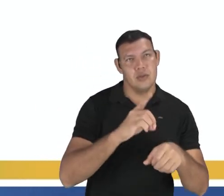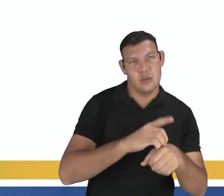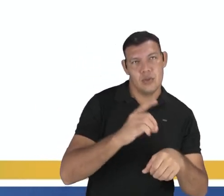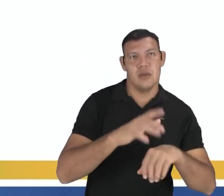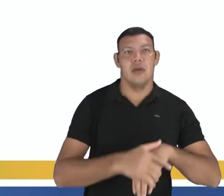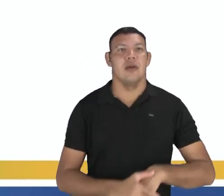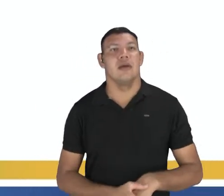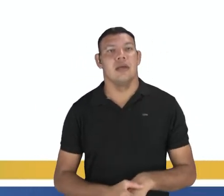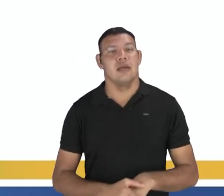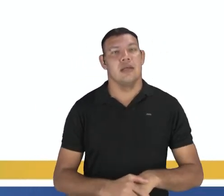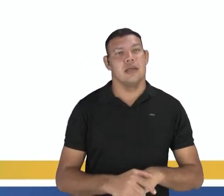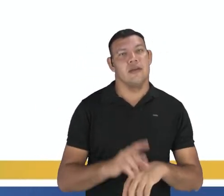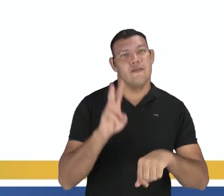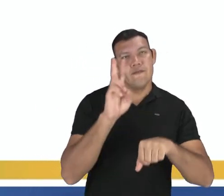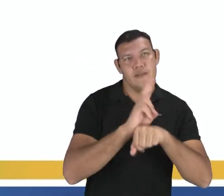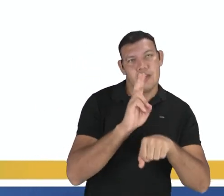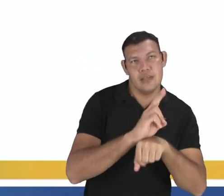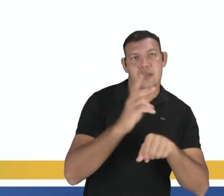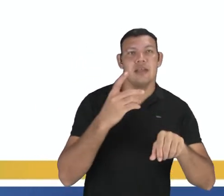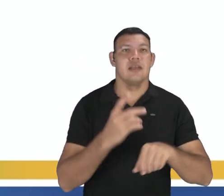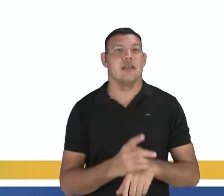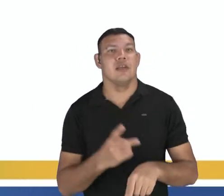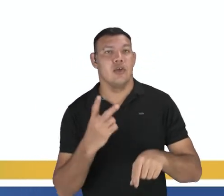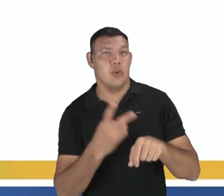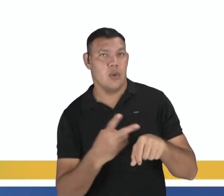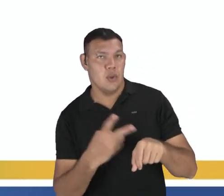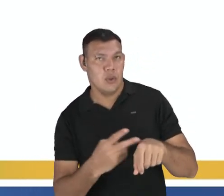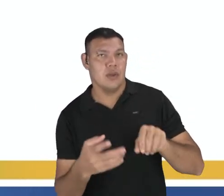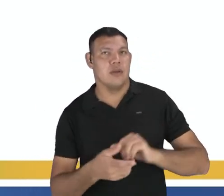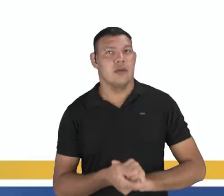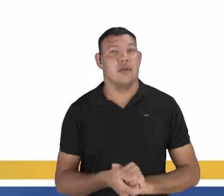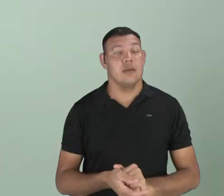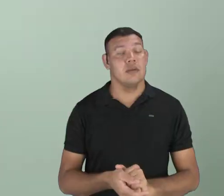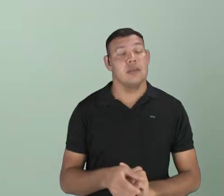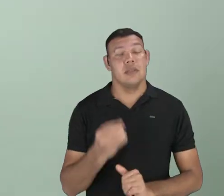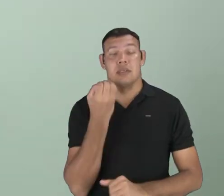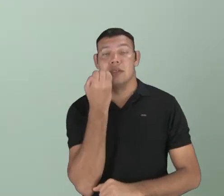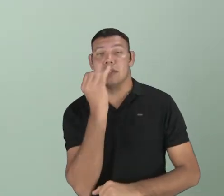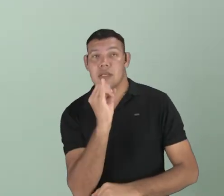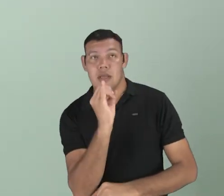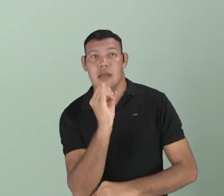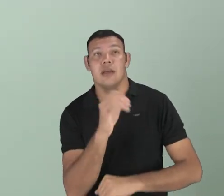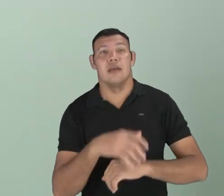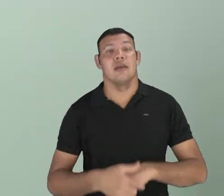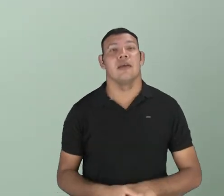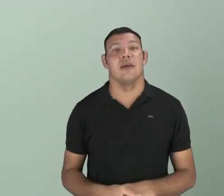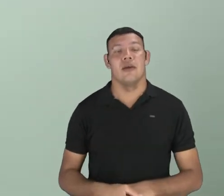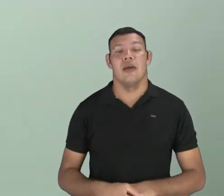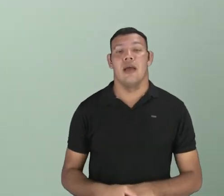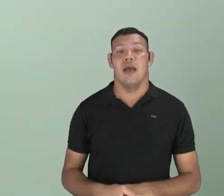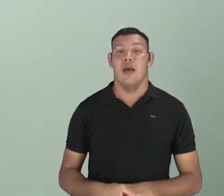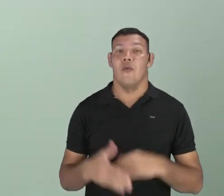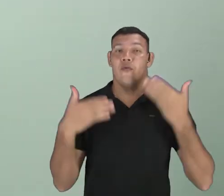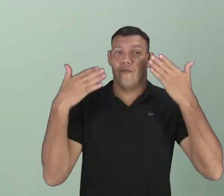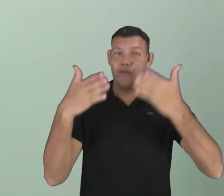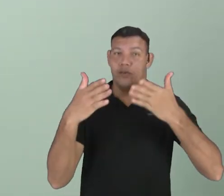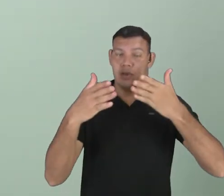vidraça, arisca, áspera. Então, ele vai trabalhando com as palavras. Então, quando o foco for a mensagem, nós temos a função da